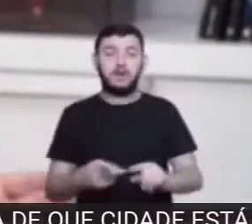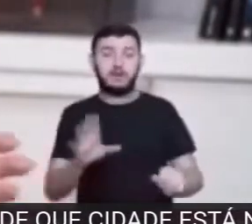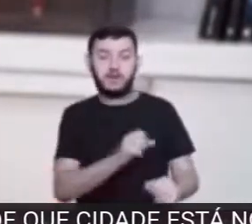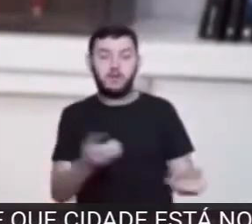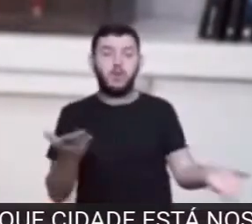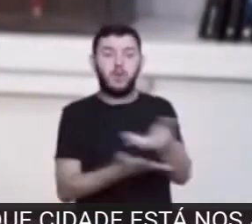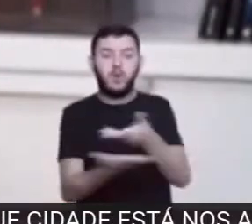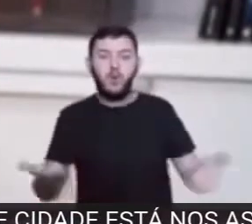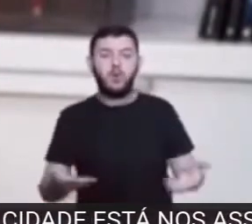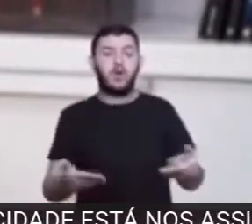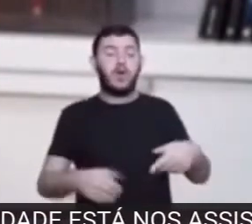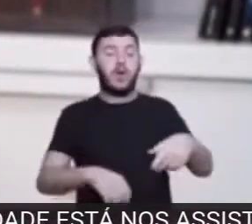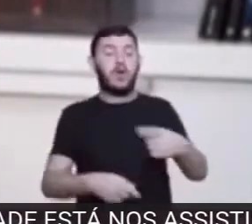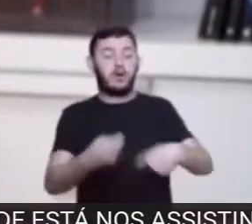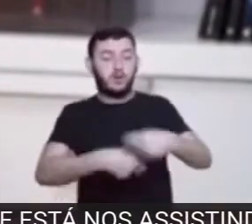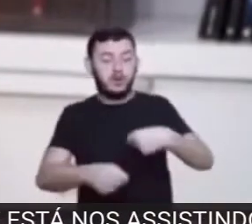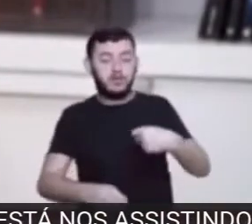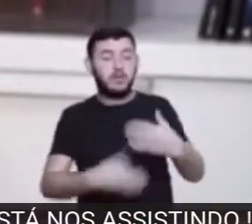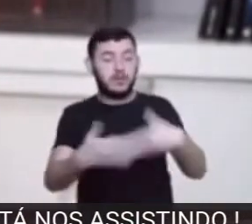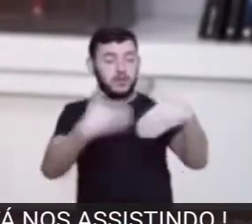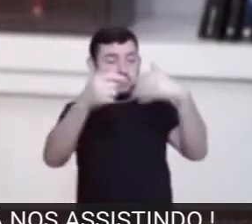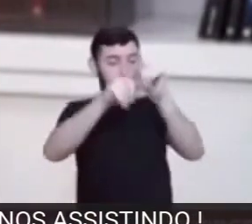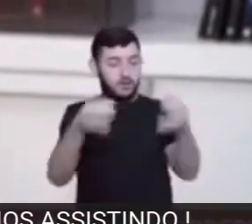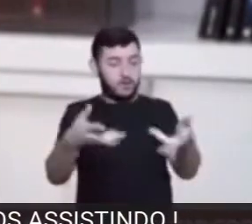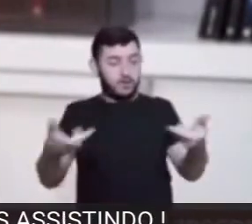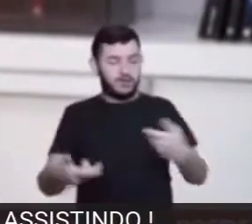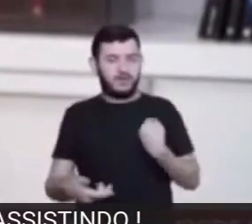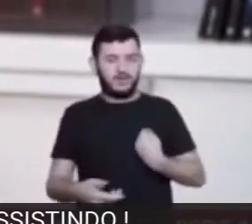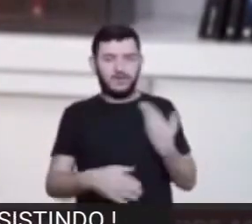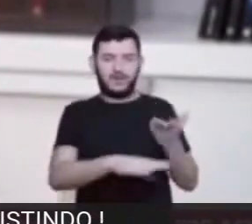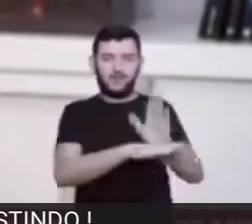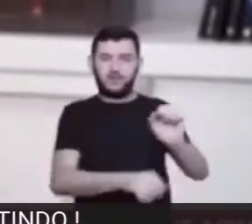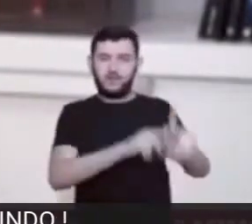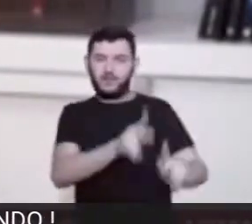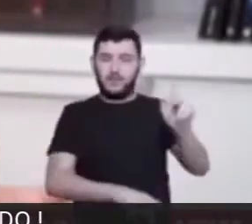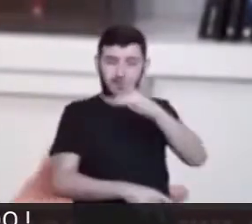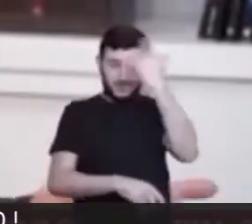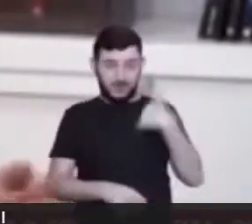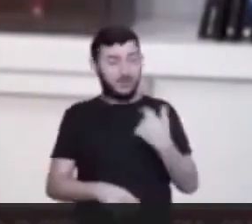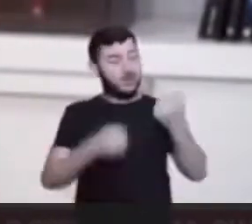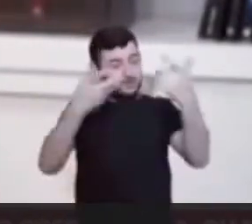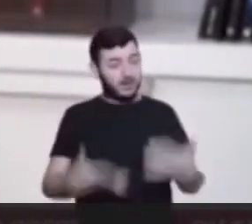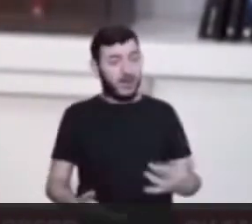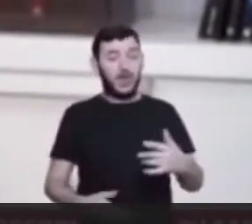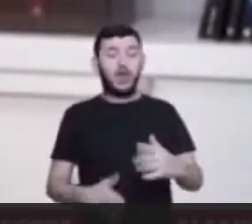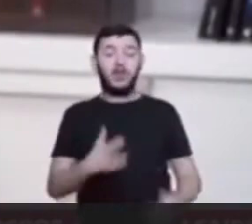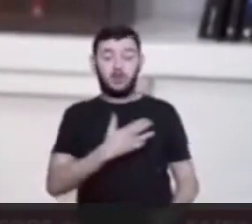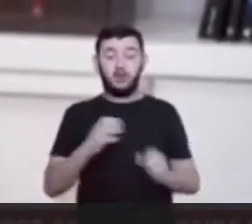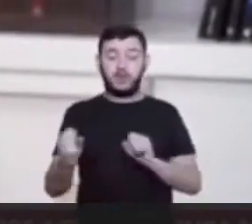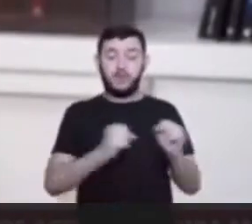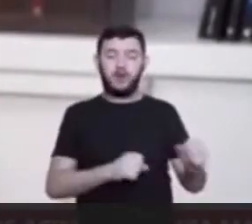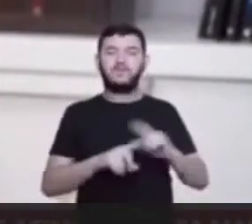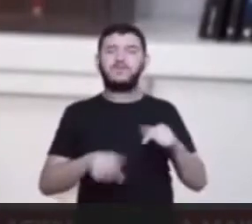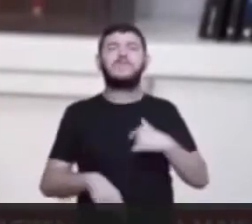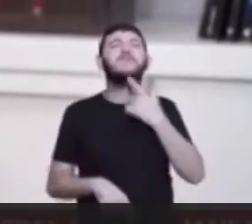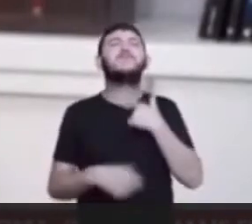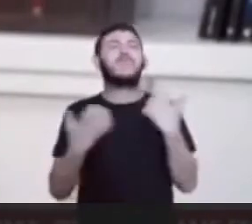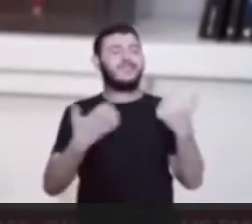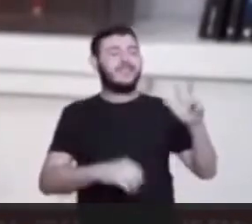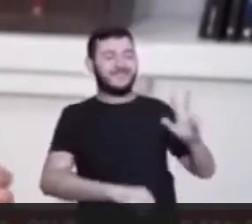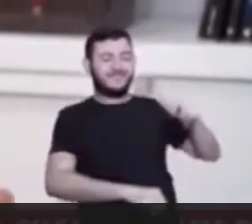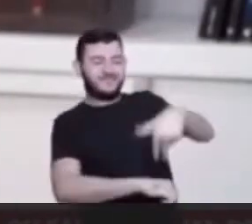na hora que as pessoas falaram, ô Lula, você pode vir, eu estou doido para ir. Você não sabe a loucura que eu estou de pegar o microfone e fazer um